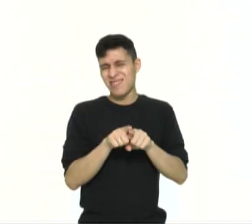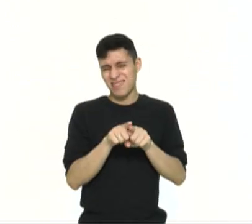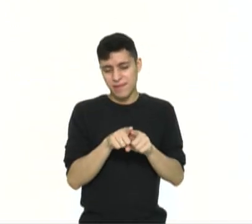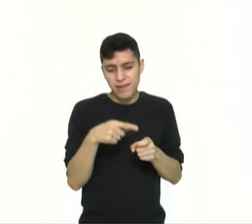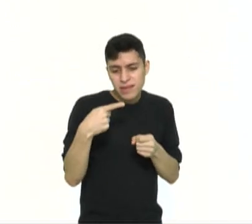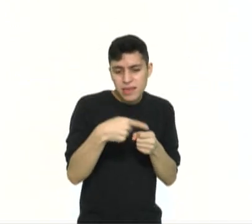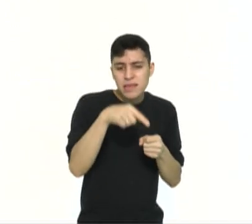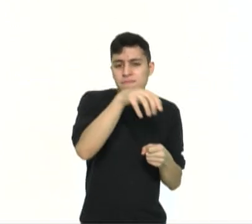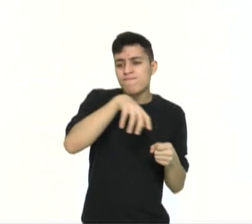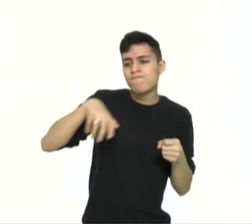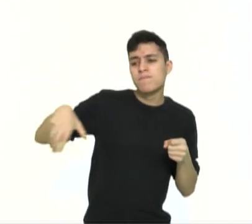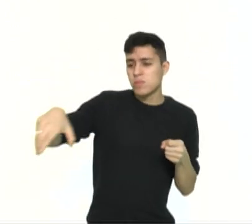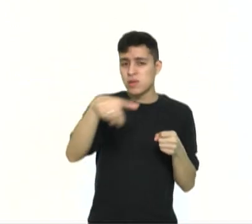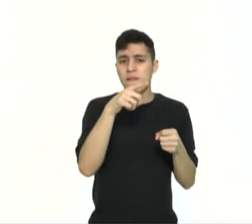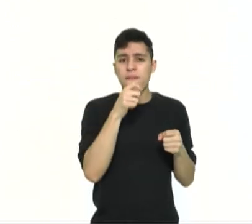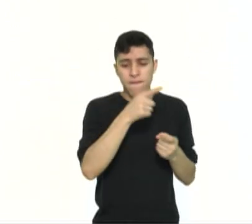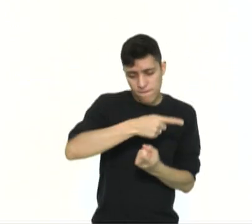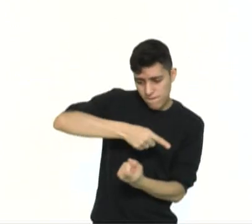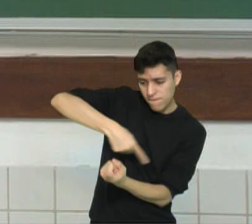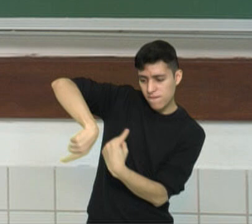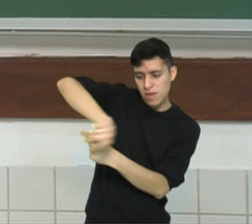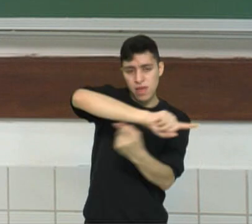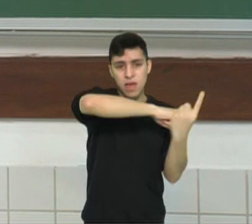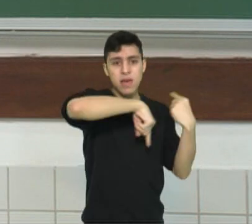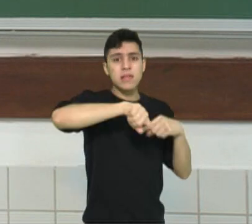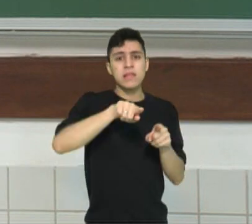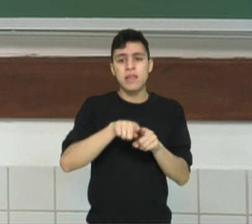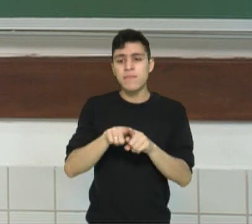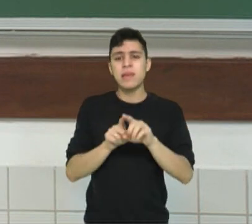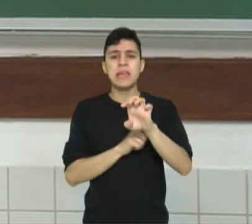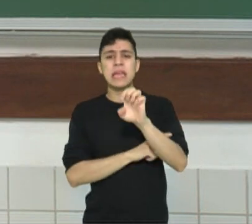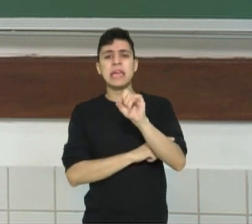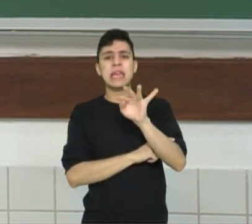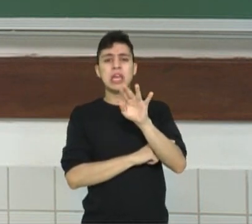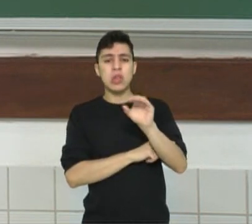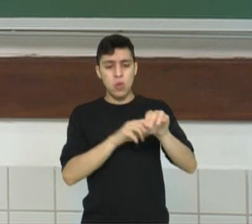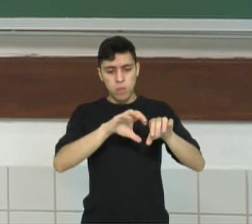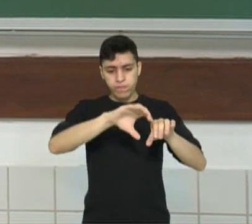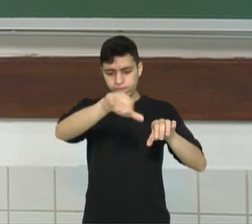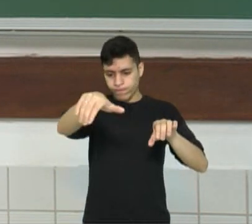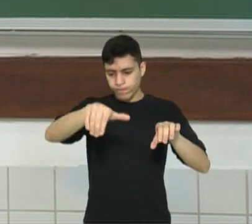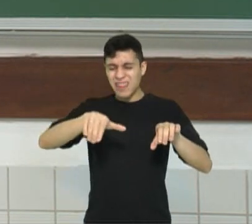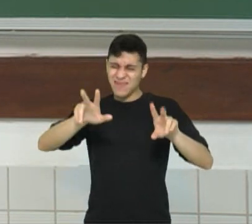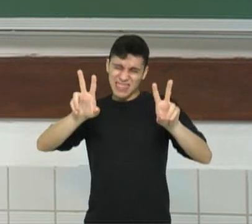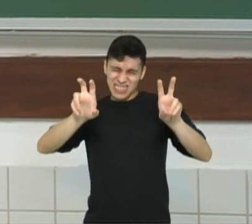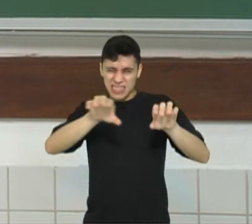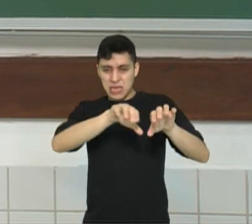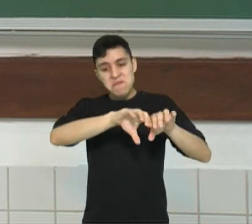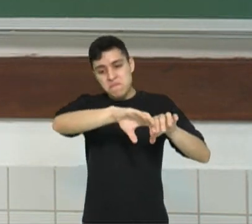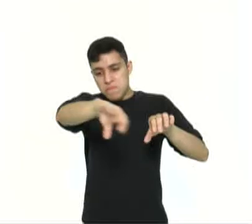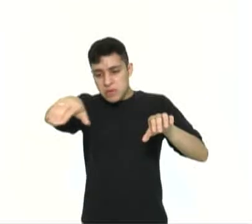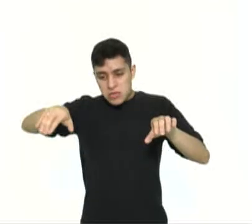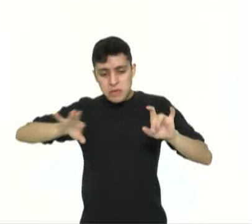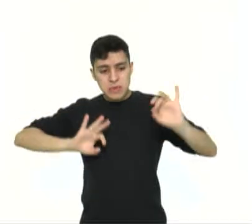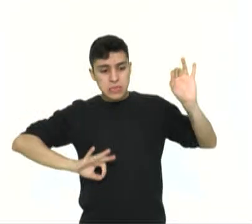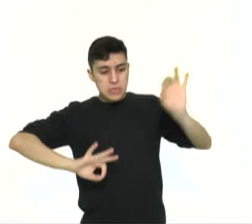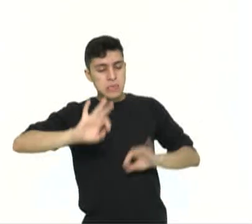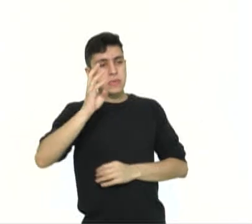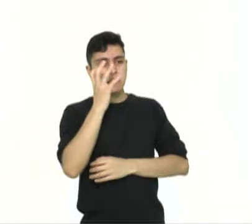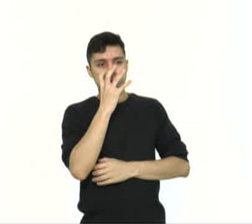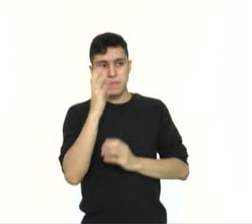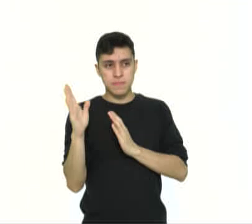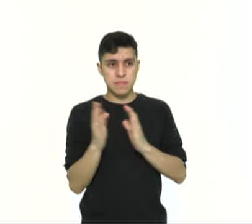cidades com sistemas de água, de esgoto, totalmente organizados. Aqui eu trouxe uma imagem de